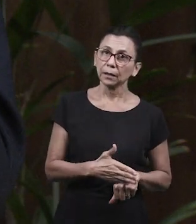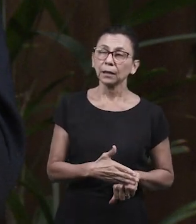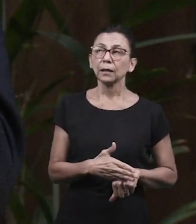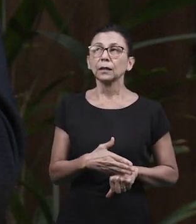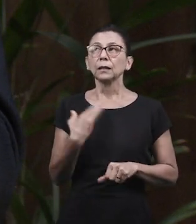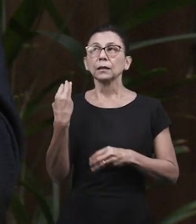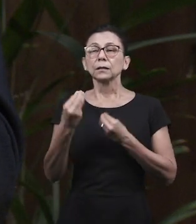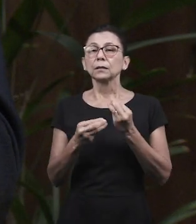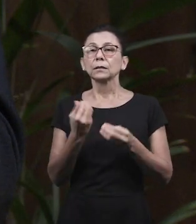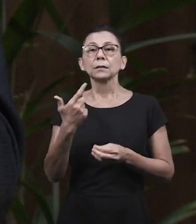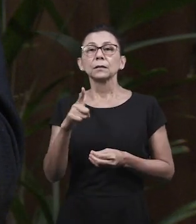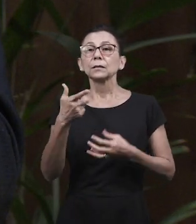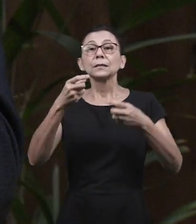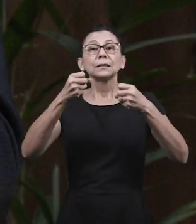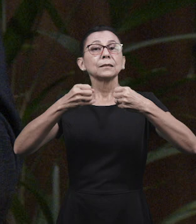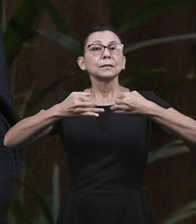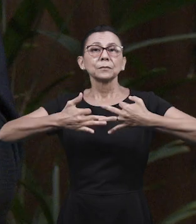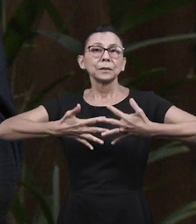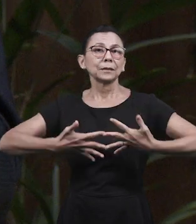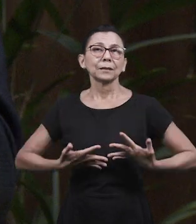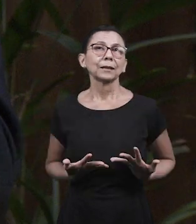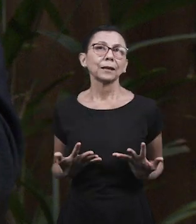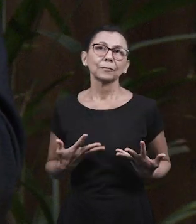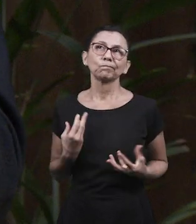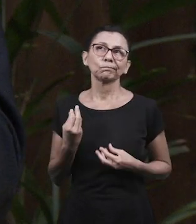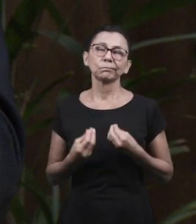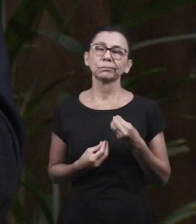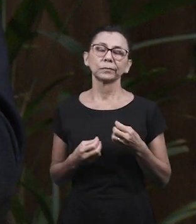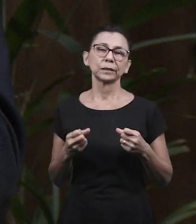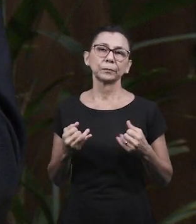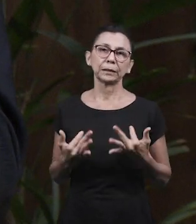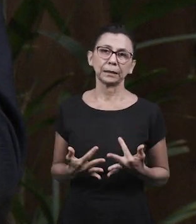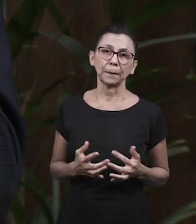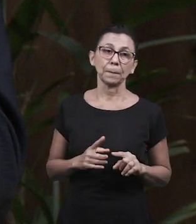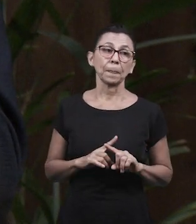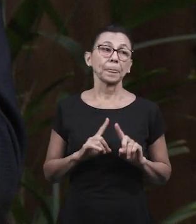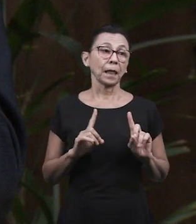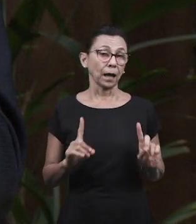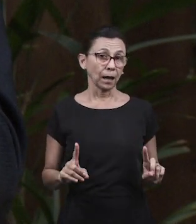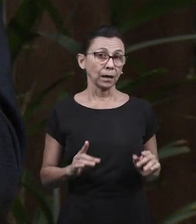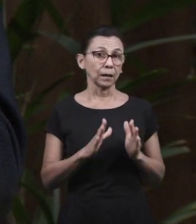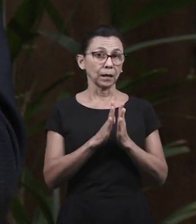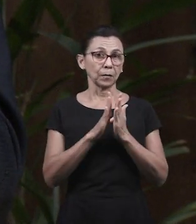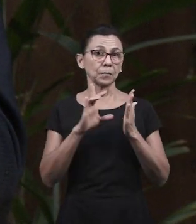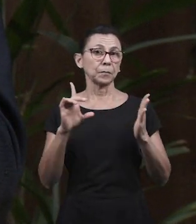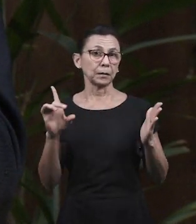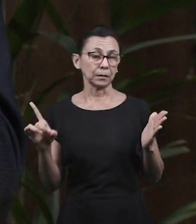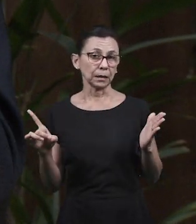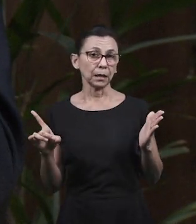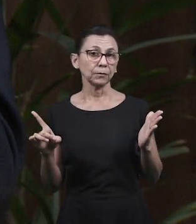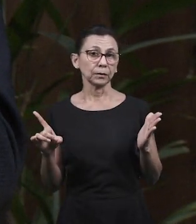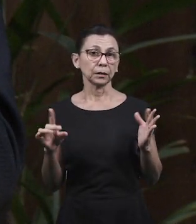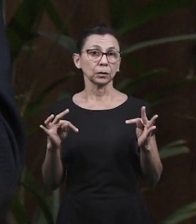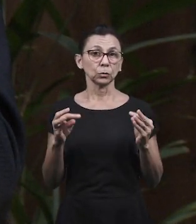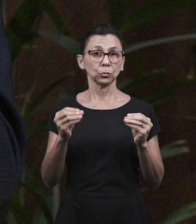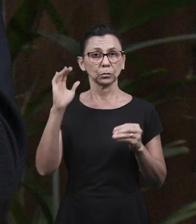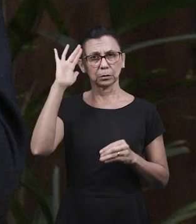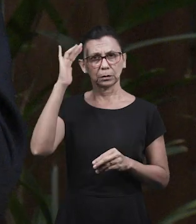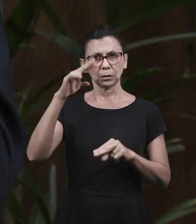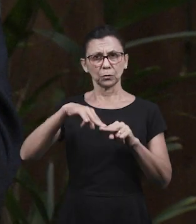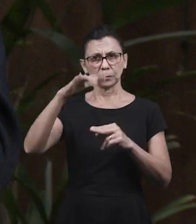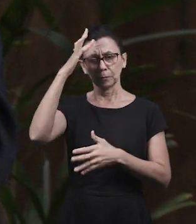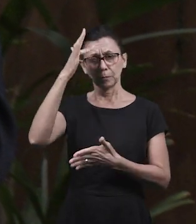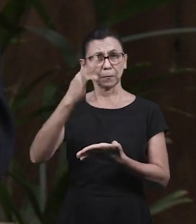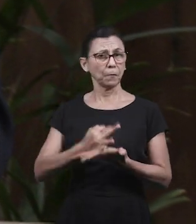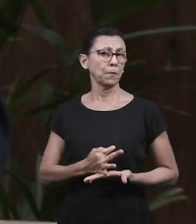uma explicação. Não existe uma explicação. Aliás, toda a palavra, tudo que você vai entender é pela fé.